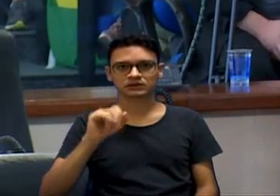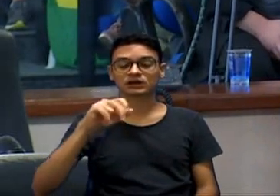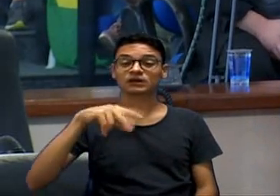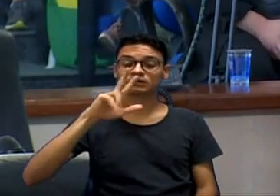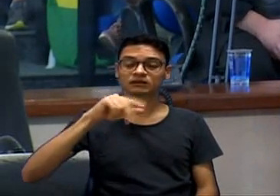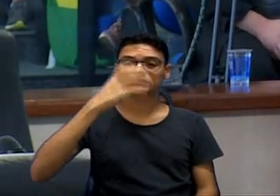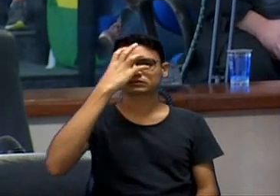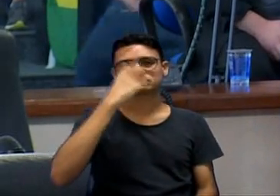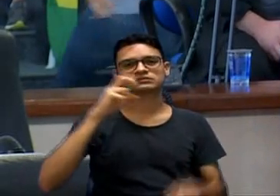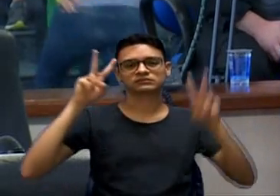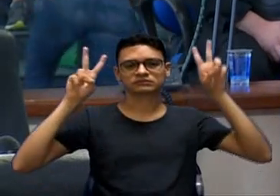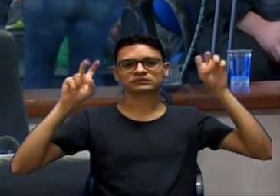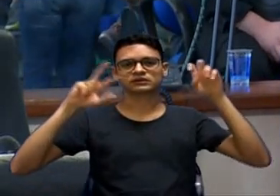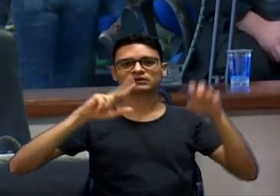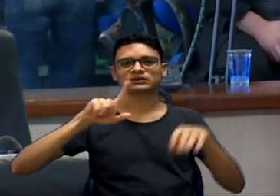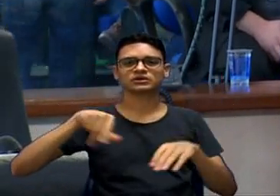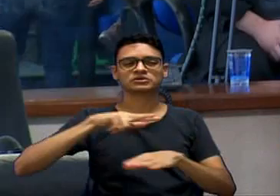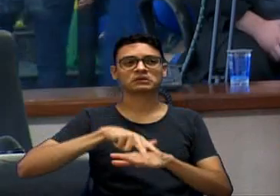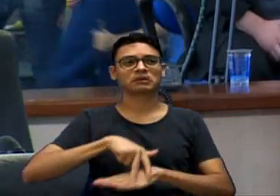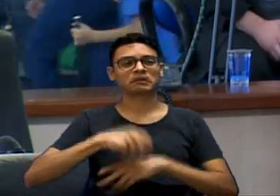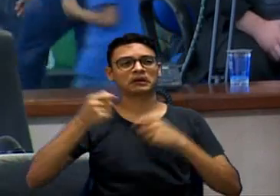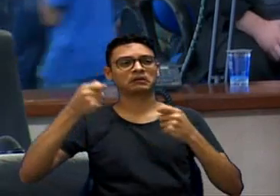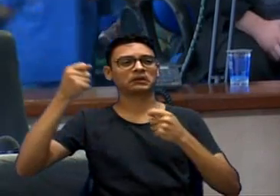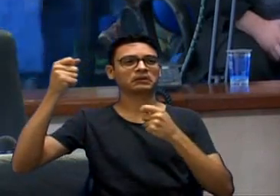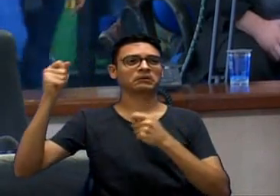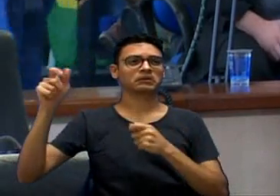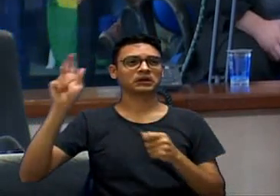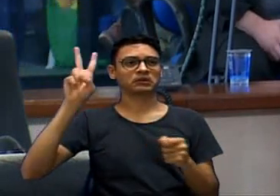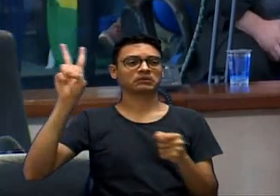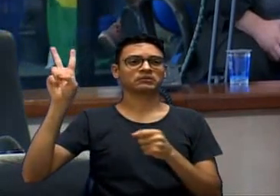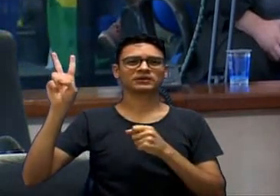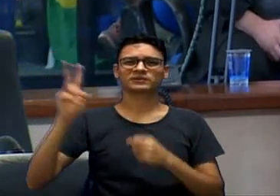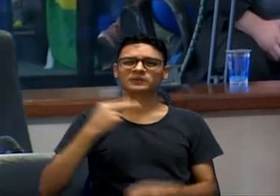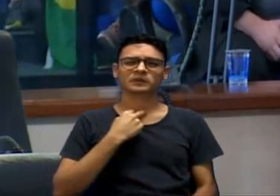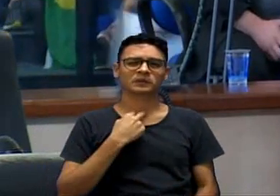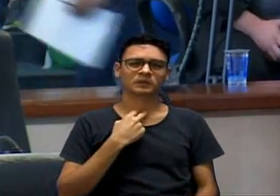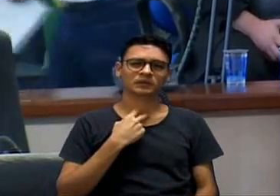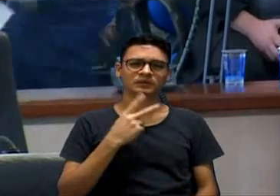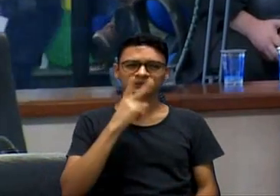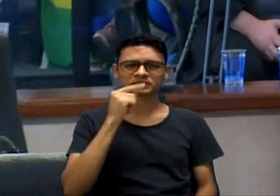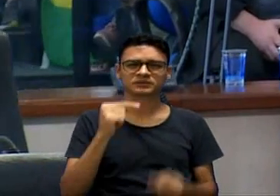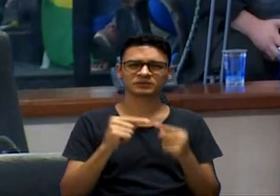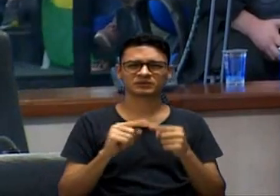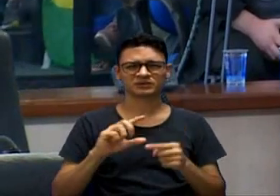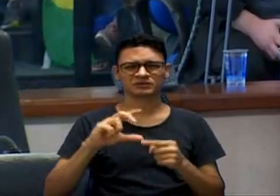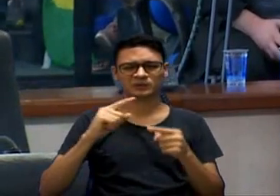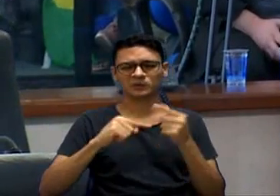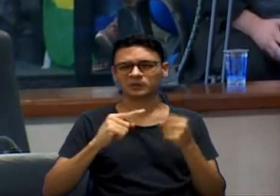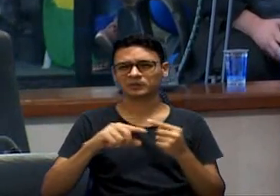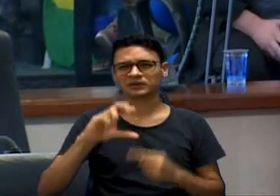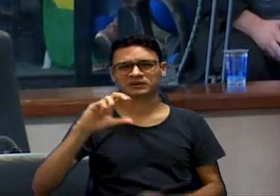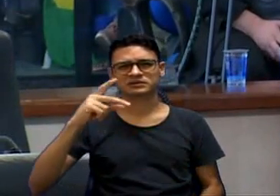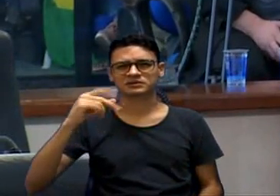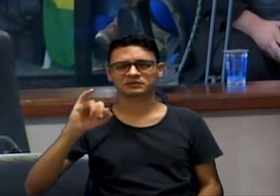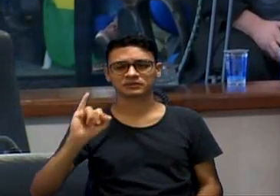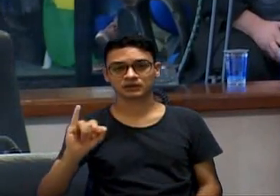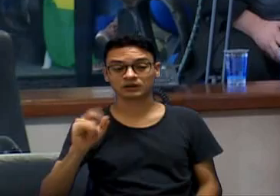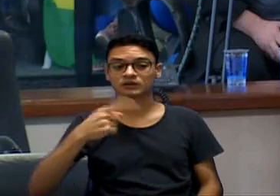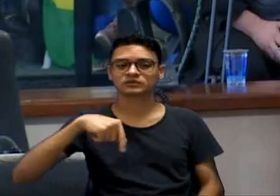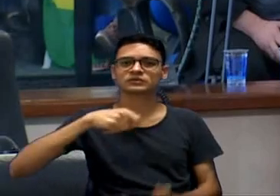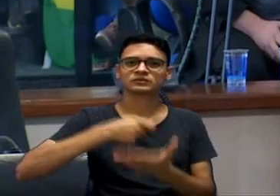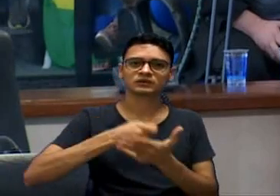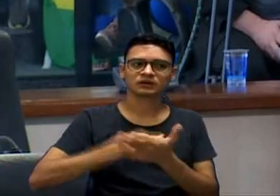palco político, senhor presidente, de algumas situações de CPI. Temos a obrigação, sim, de fazer isso